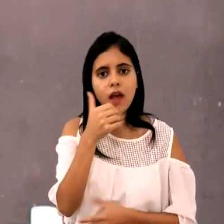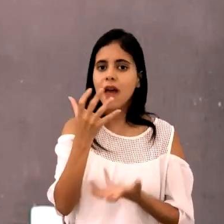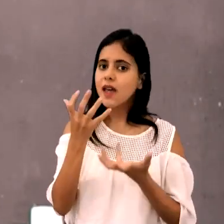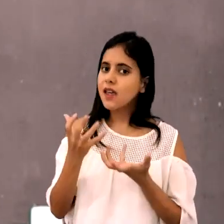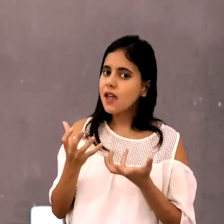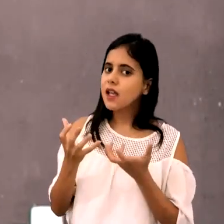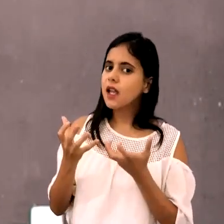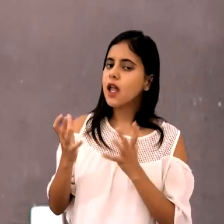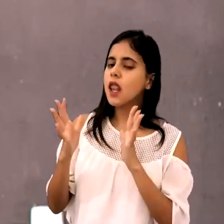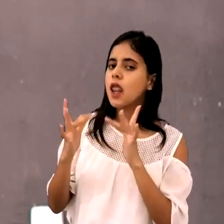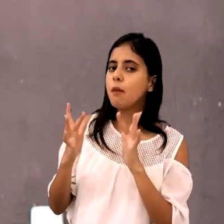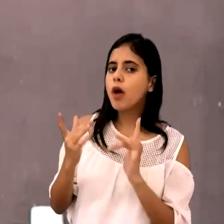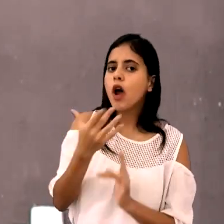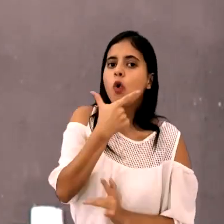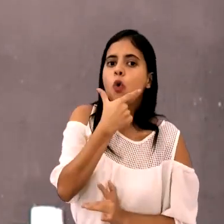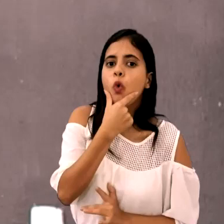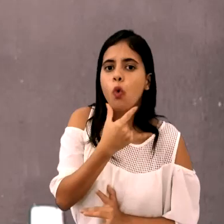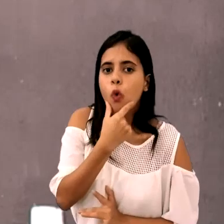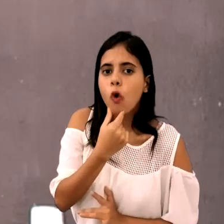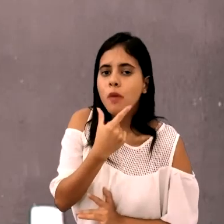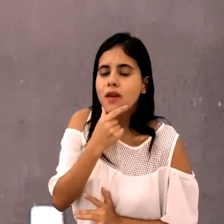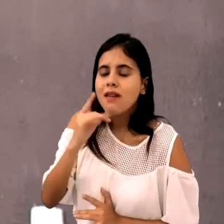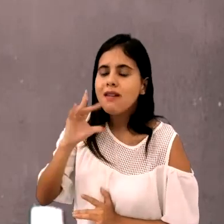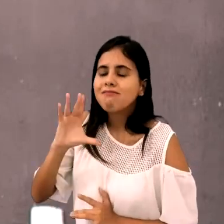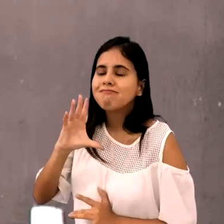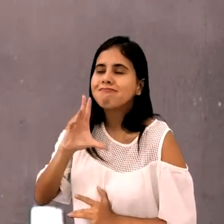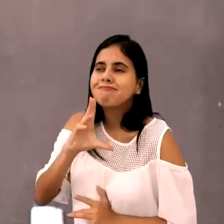queira um homem que ame tanto Jesus,